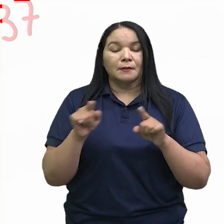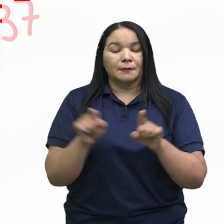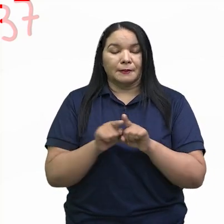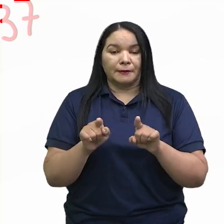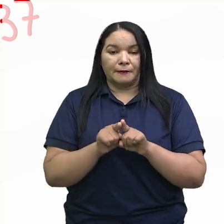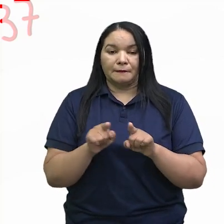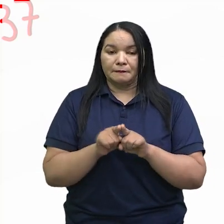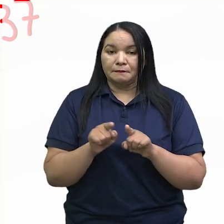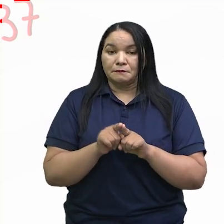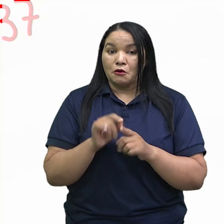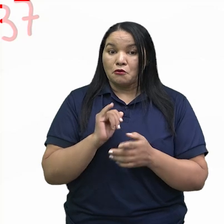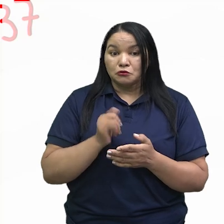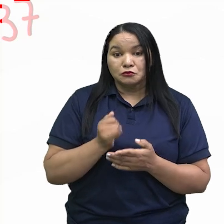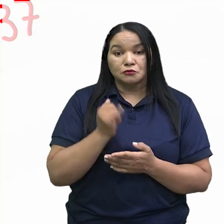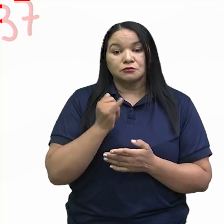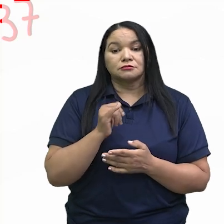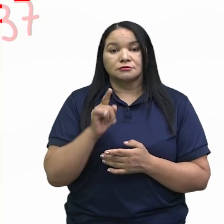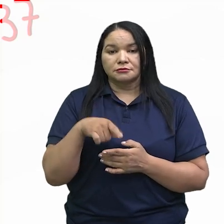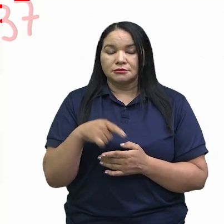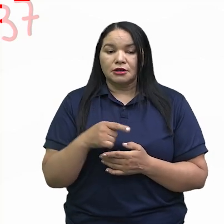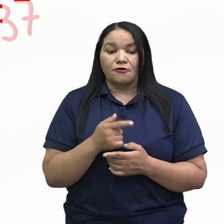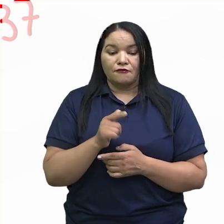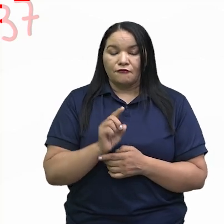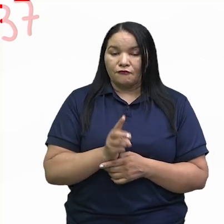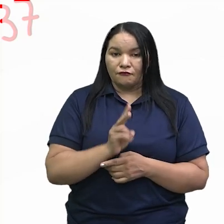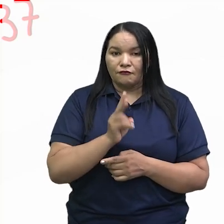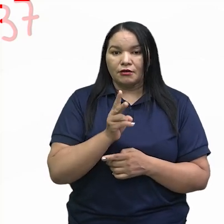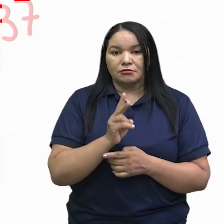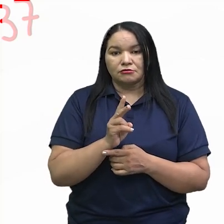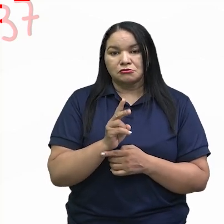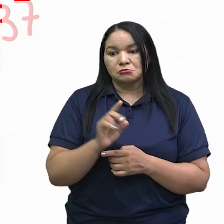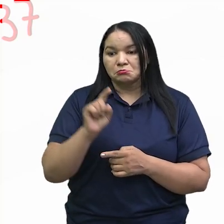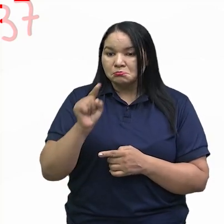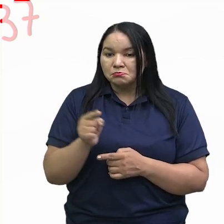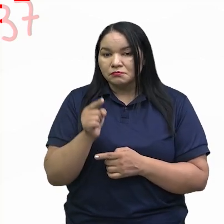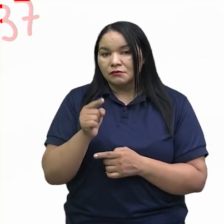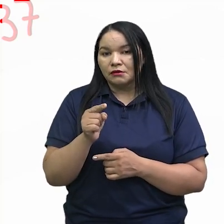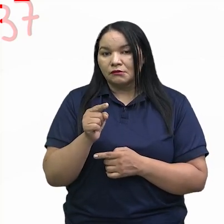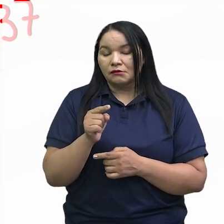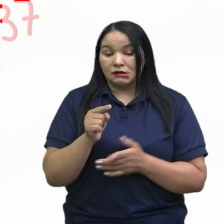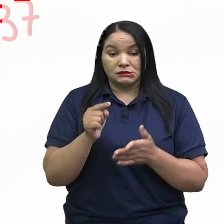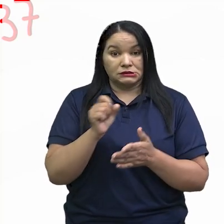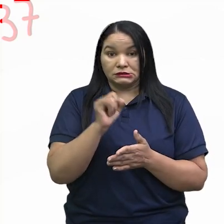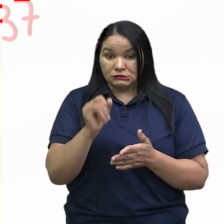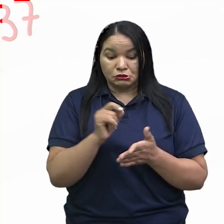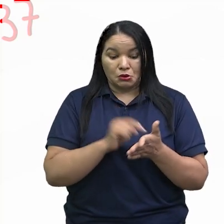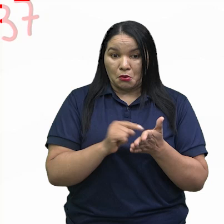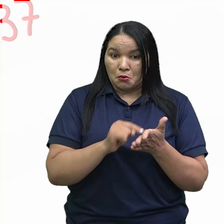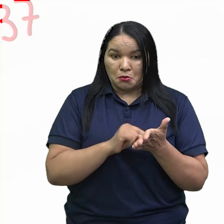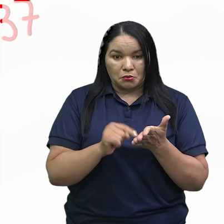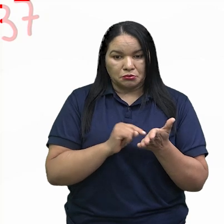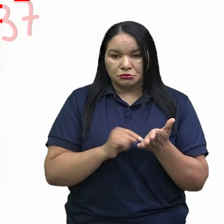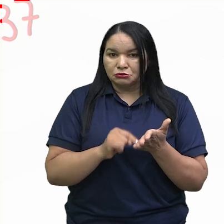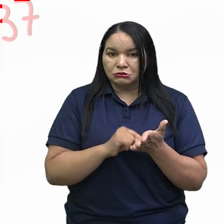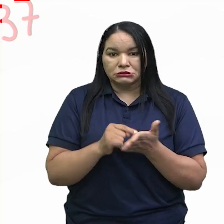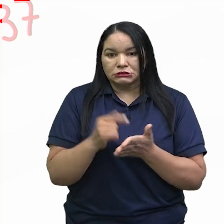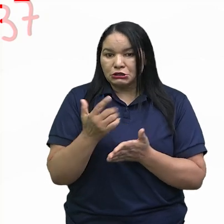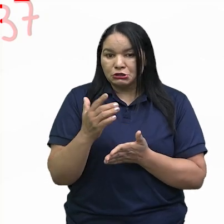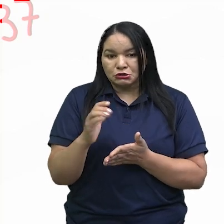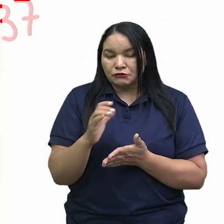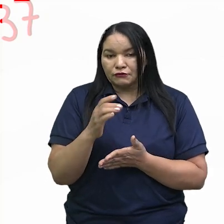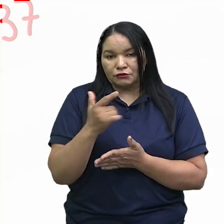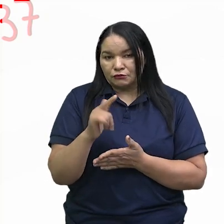juros compostos, a potenciação de valores decimais, não tendo em mãos uma calculadora